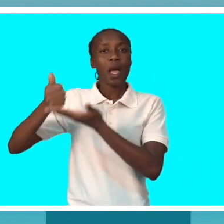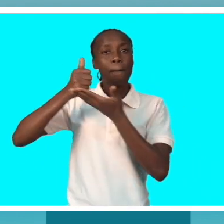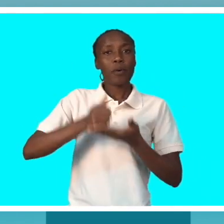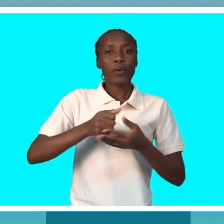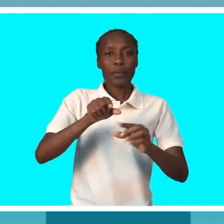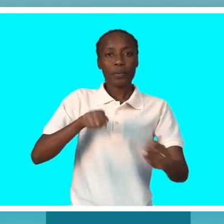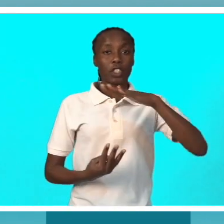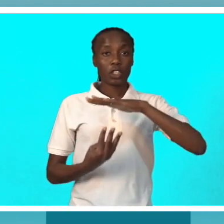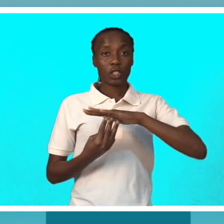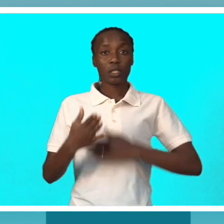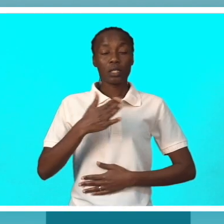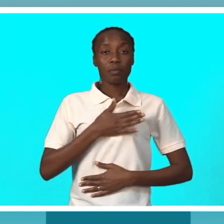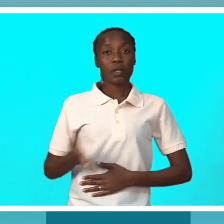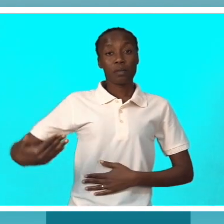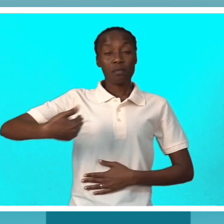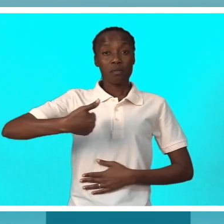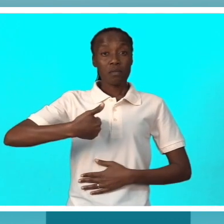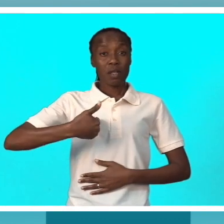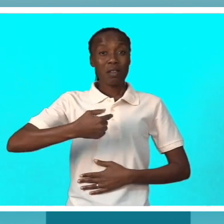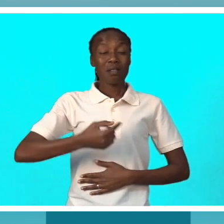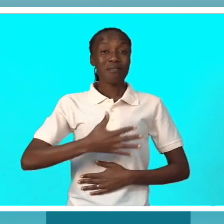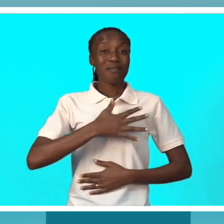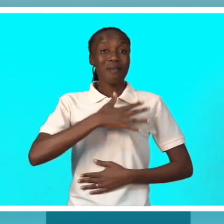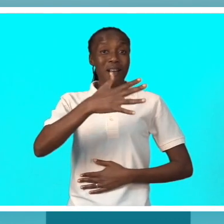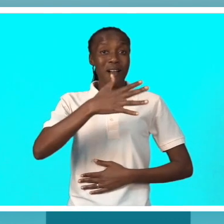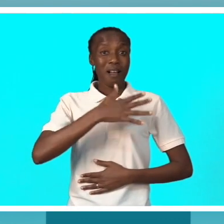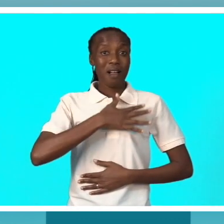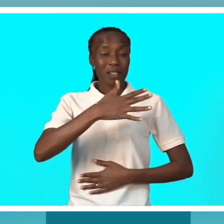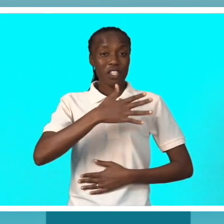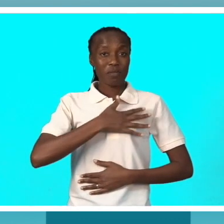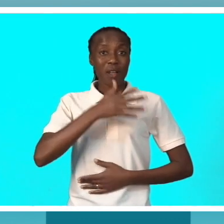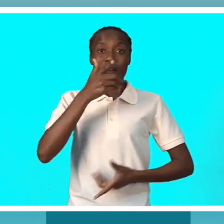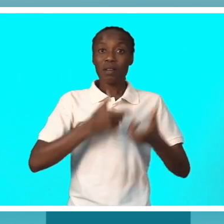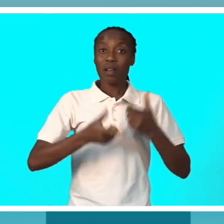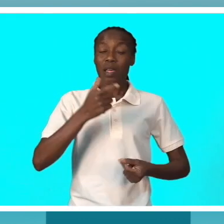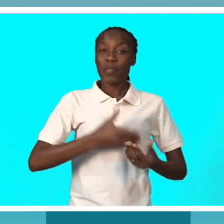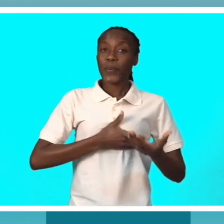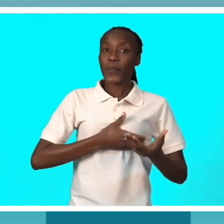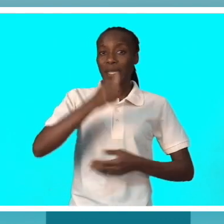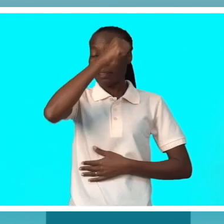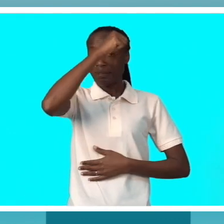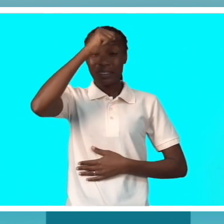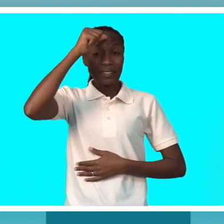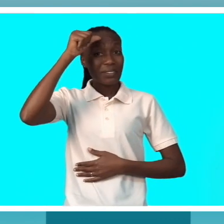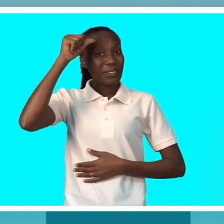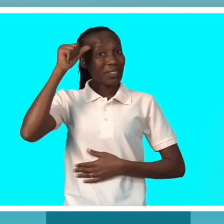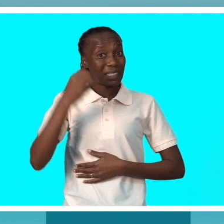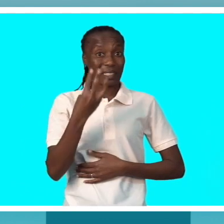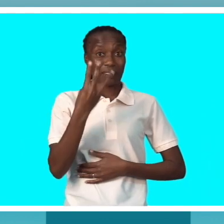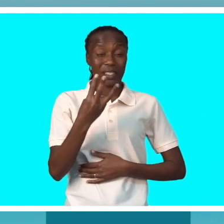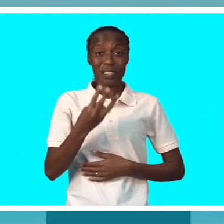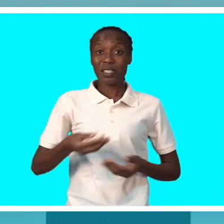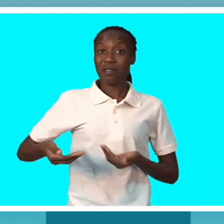apoio de bengala. Três anos e a minha senhora é asmática e não aguenta amamentar as três